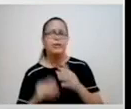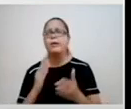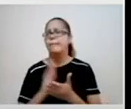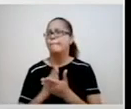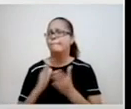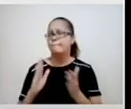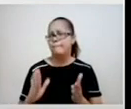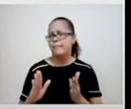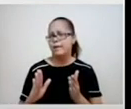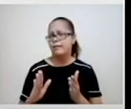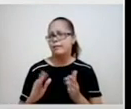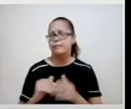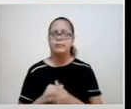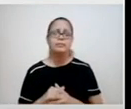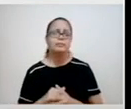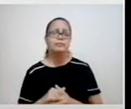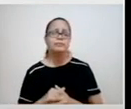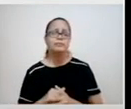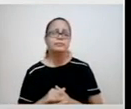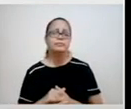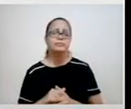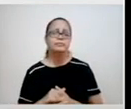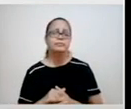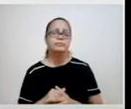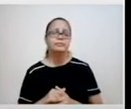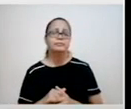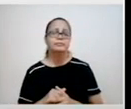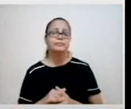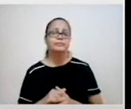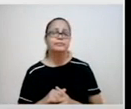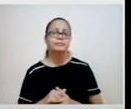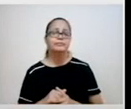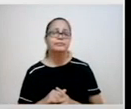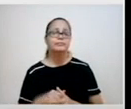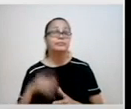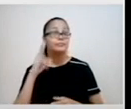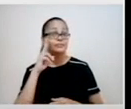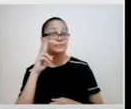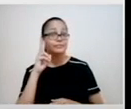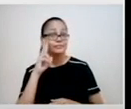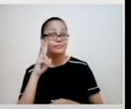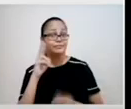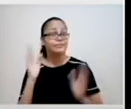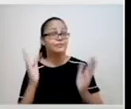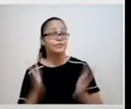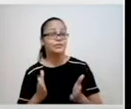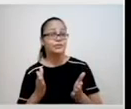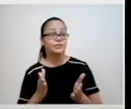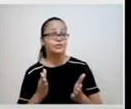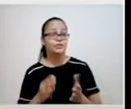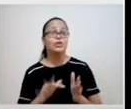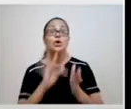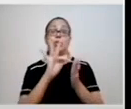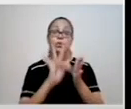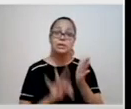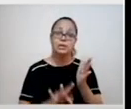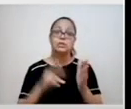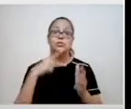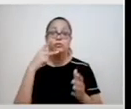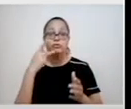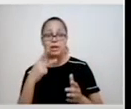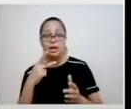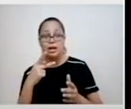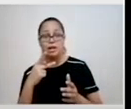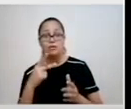de me incomodar ou de me amolar. São sinônimos. Vamos retomar então o que nós já vimos hoje? O texto falado é diferente